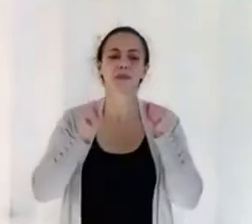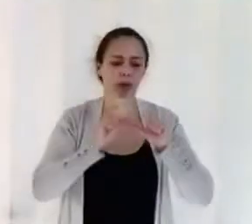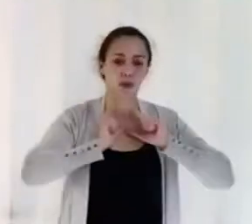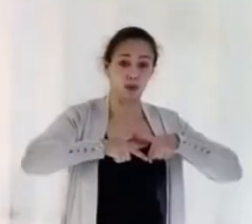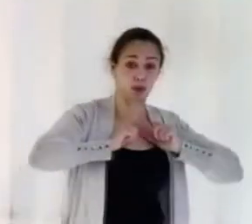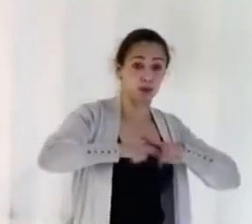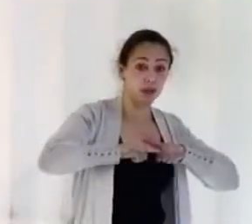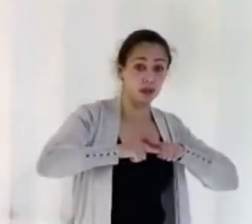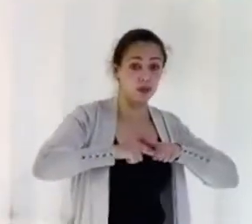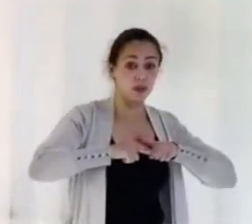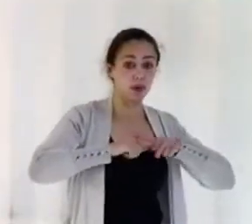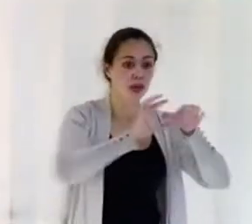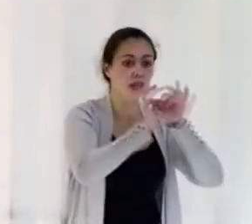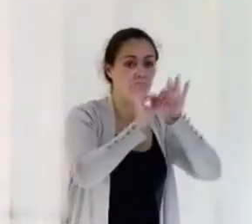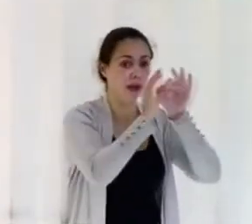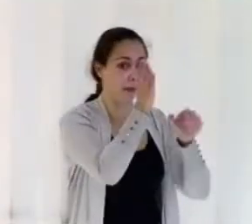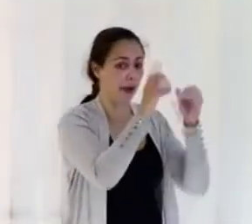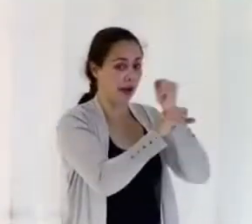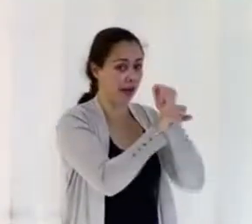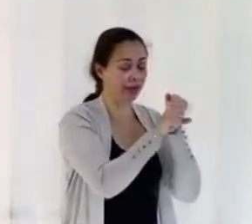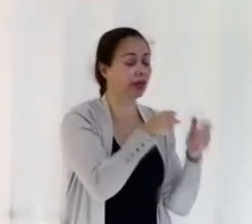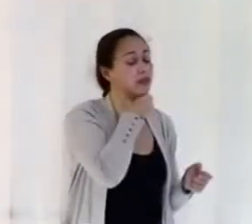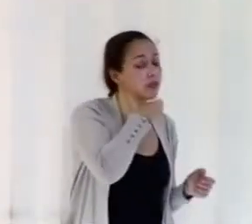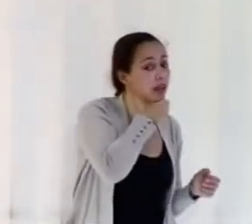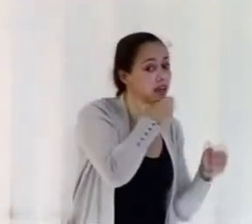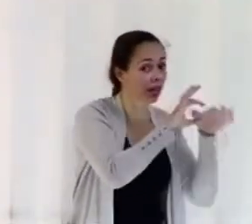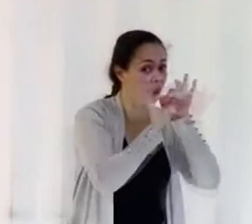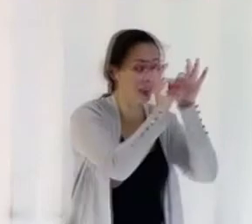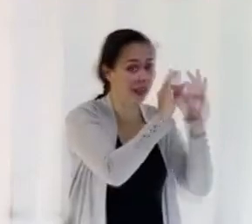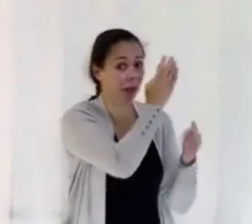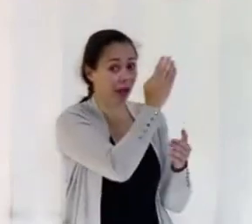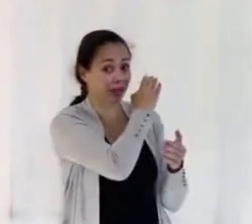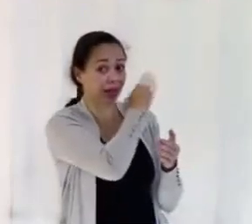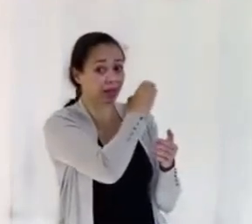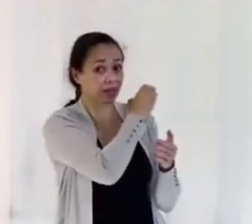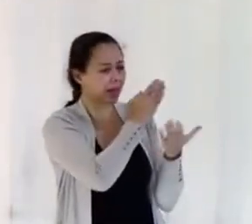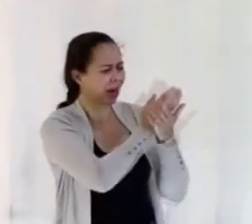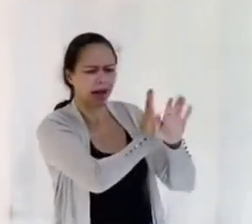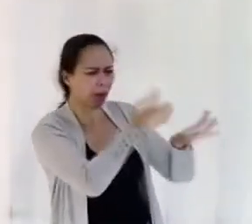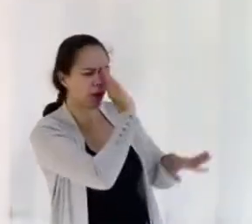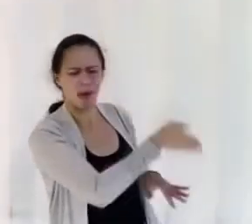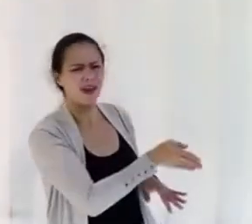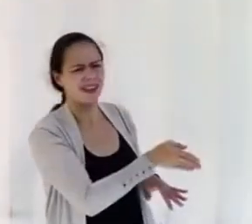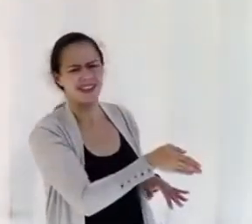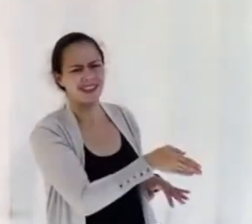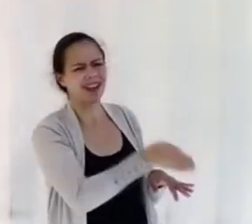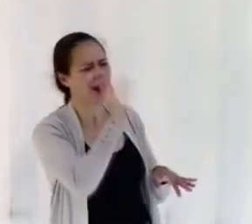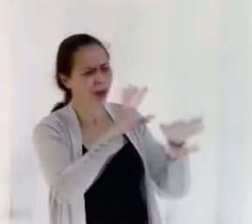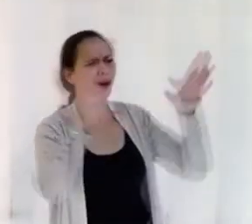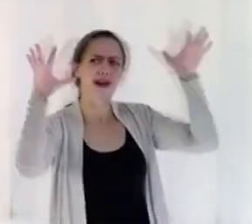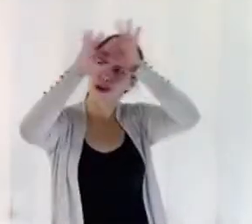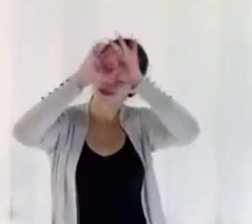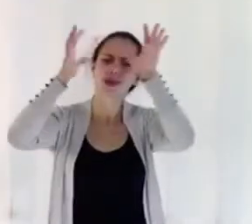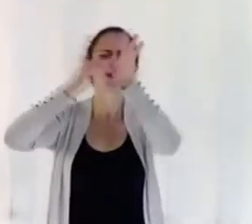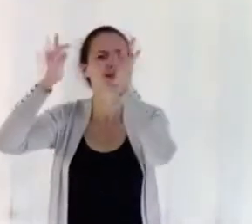velha aliança e não cogitasse a voltar mais, mas saísse para fora da cidade, ao encontro de Jesus, que